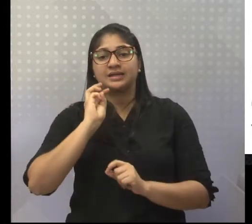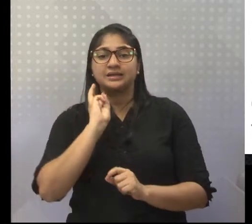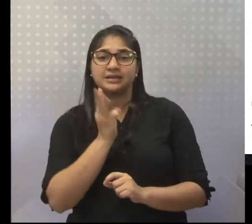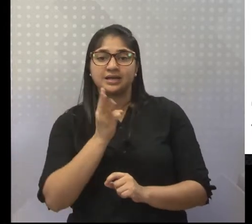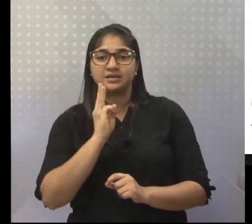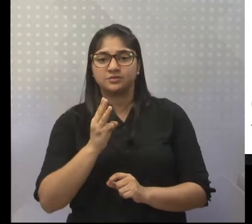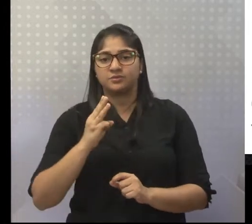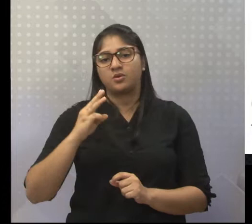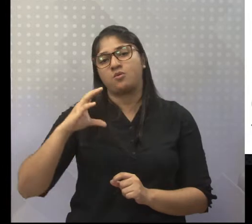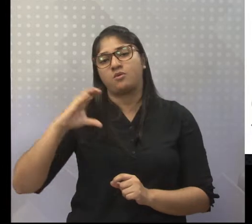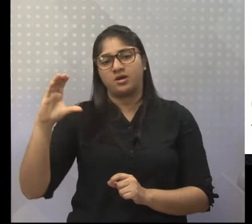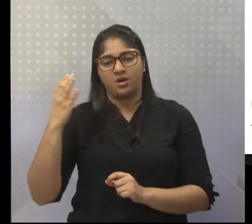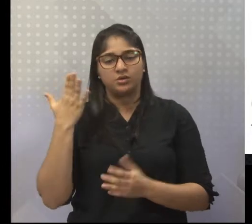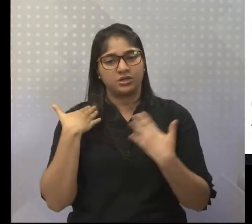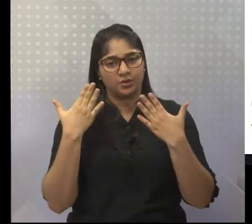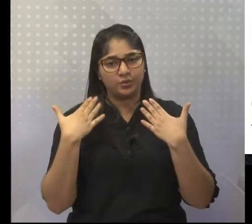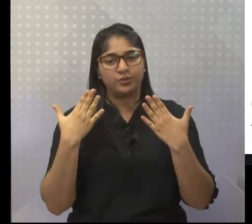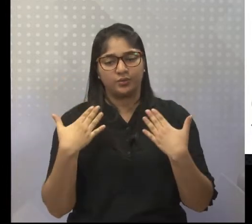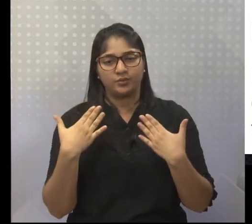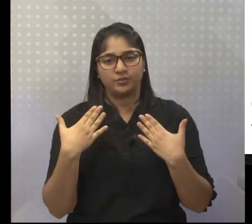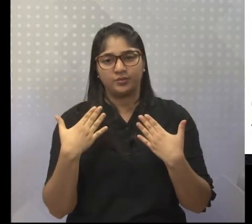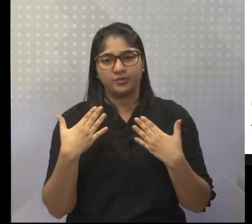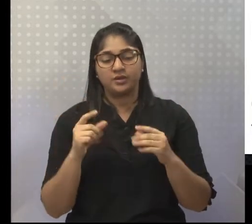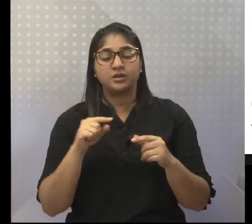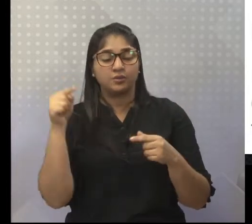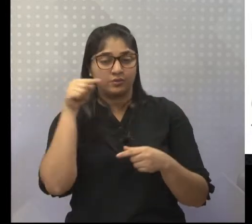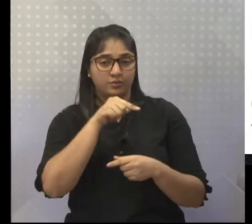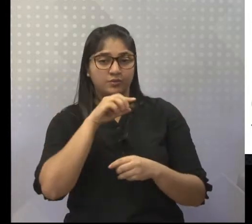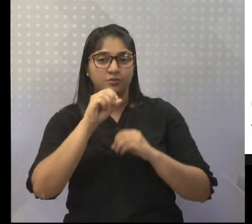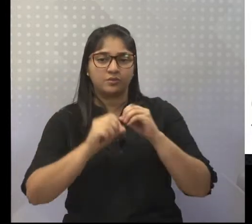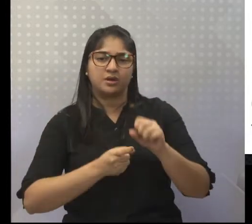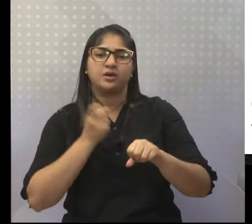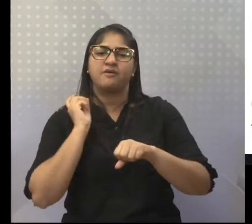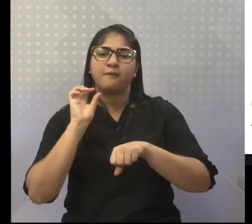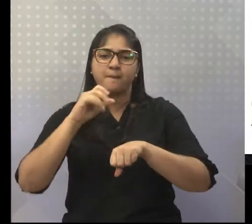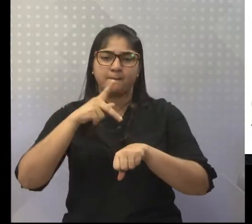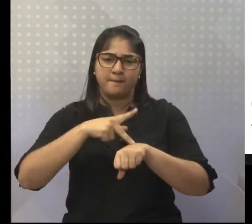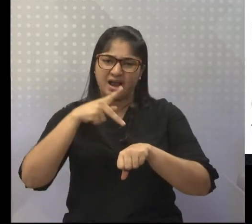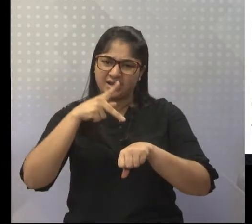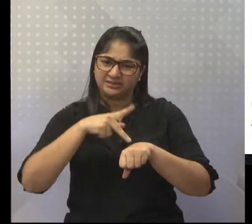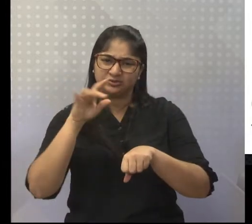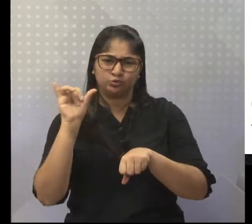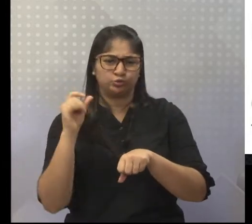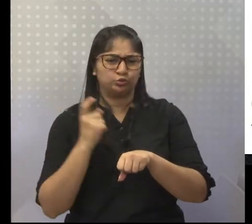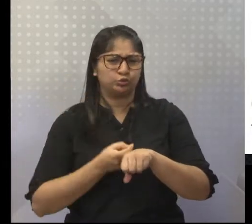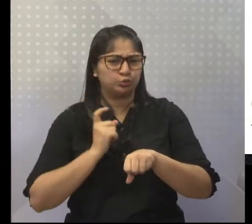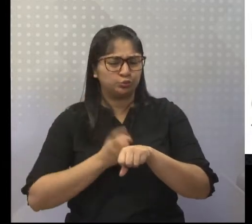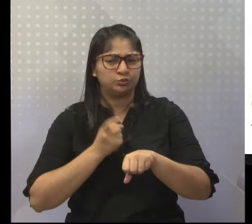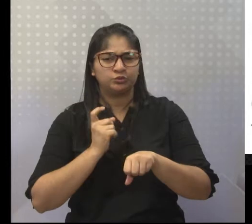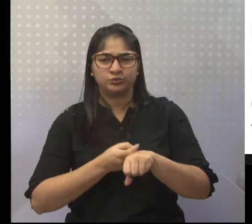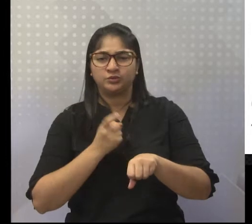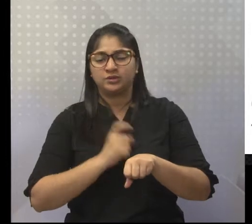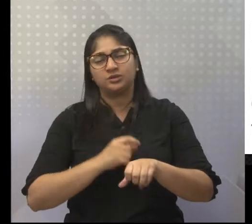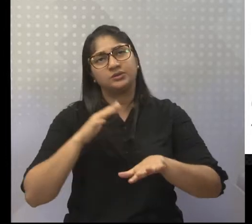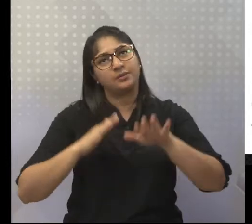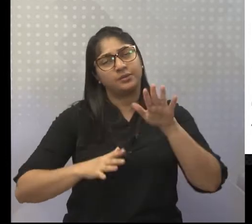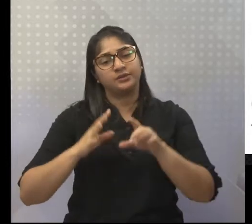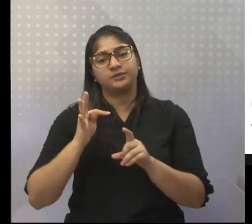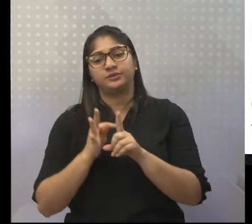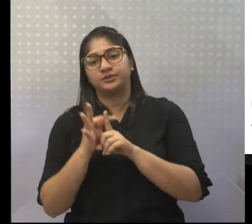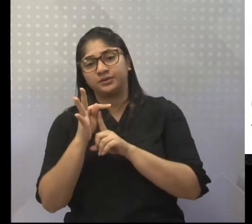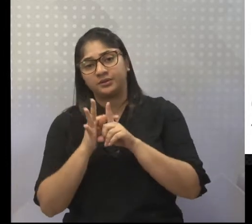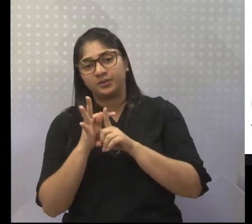3.000 graus centígrados essa camada é composta de rochas sólidas porém a partir de determinada temperatura